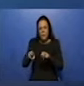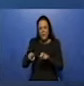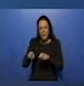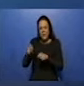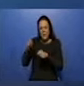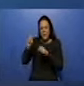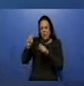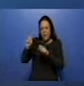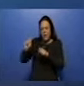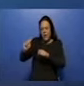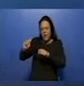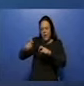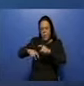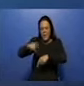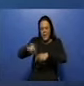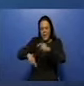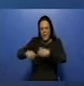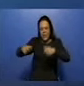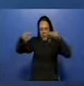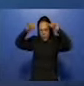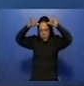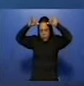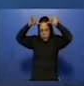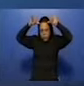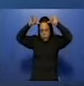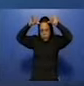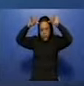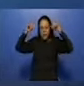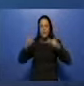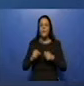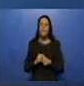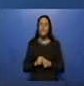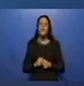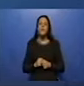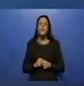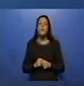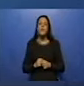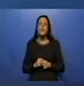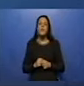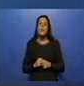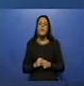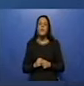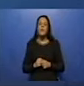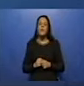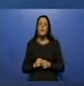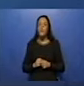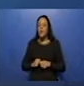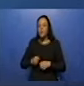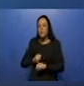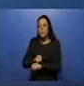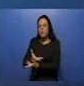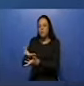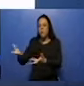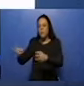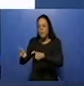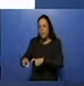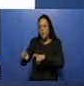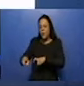no chifre do boi. Então, uma associação entre o desmatamento e o avanço da pecuária na região amazônica.